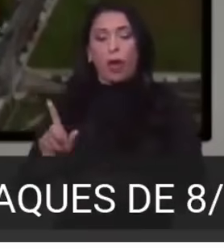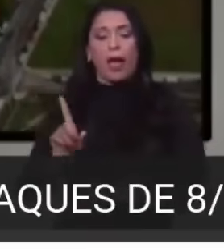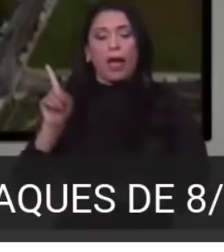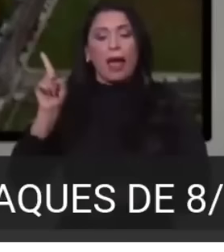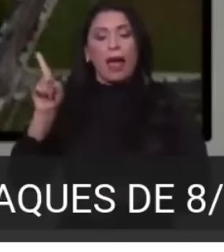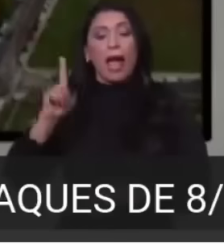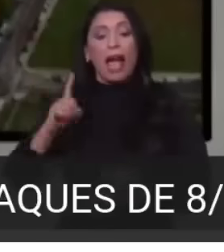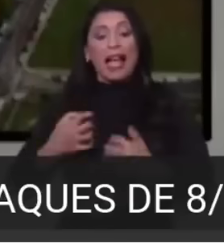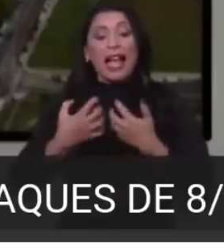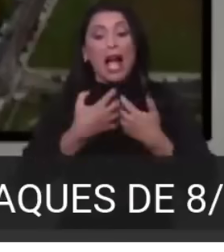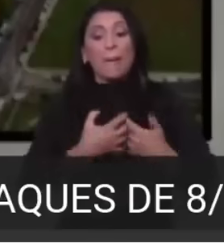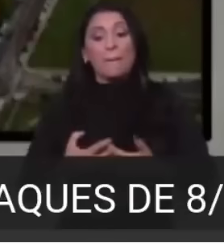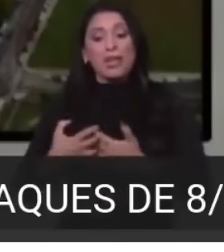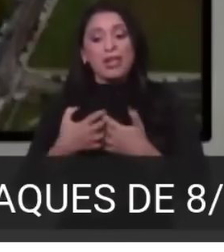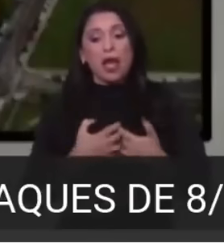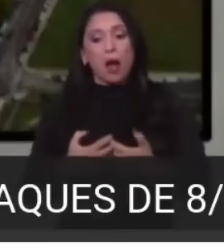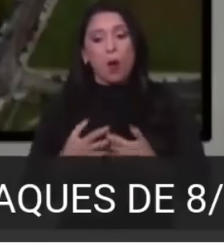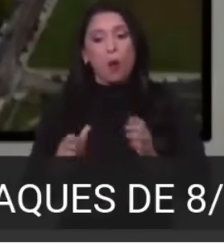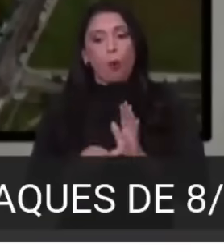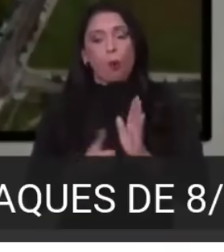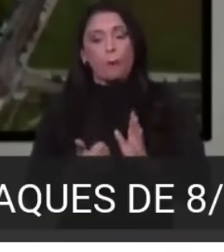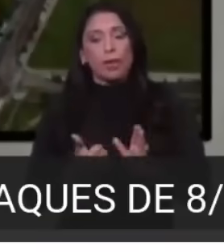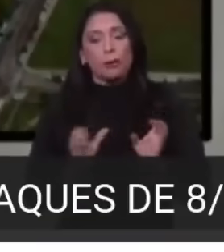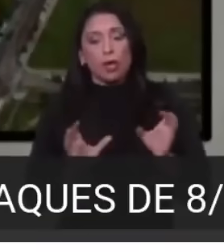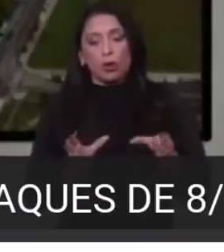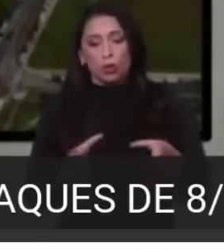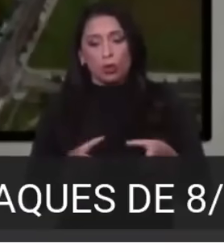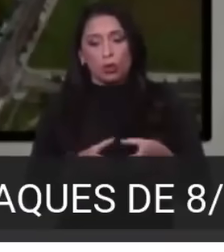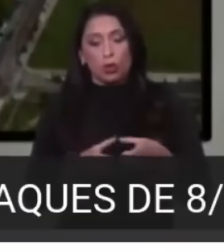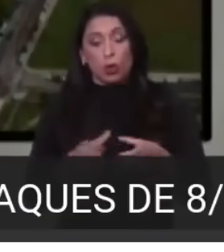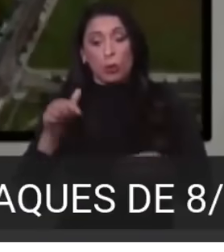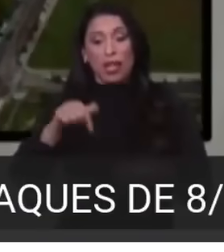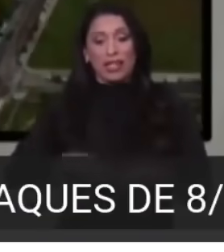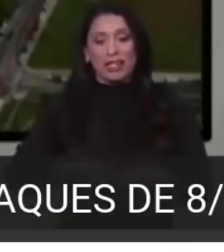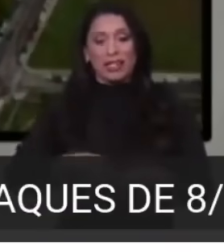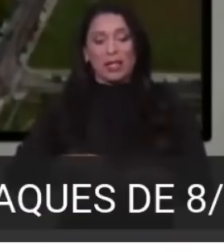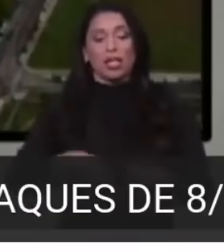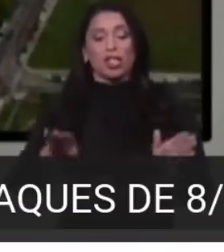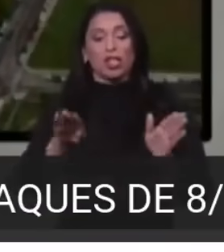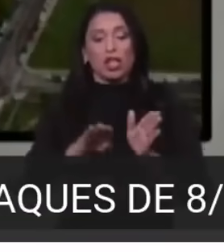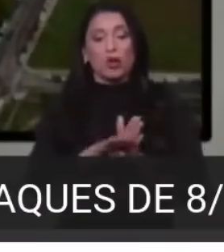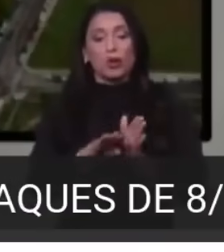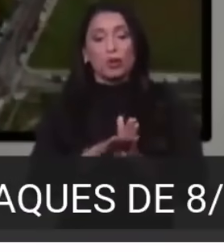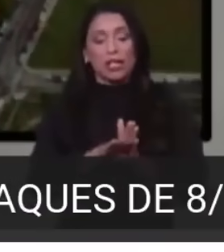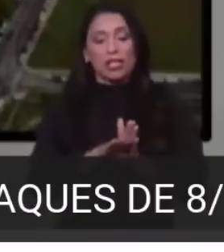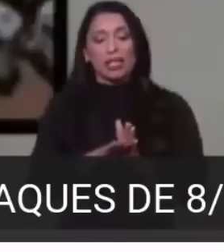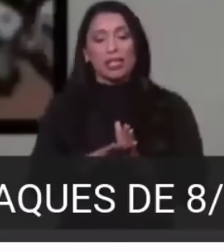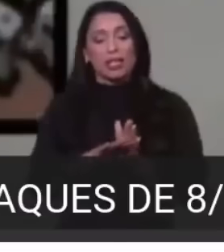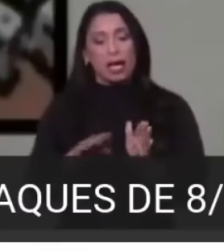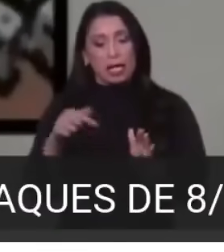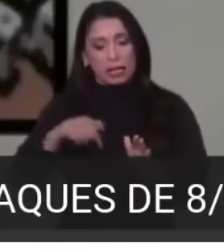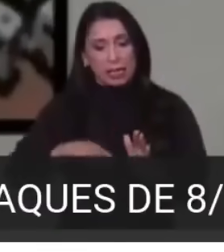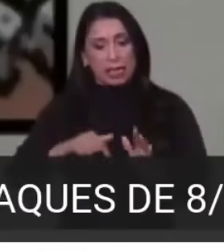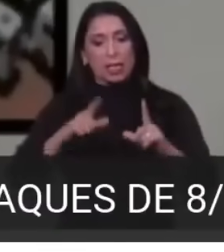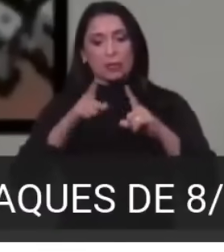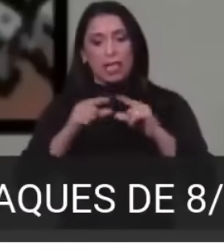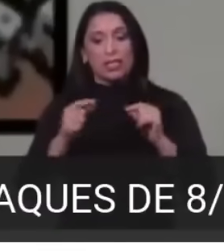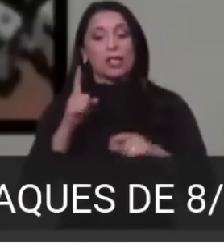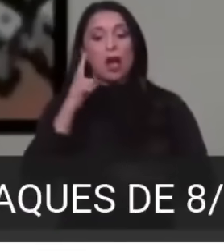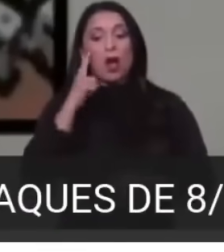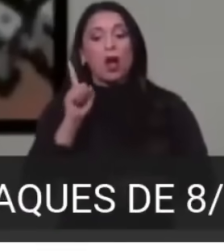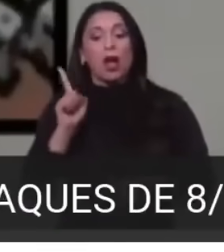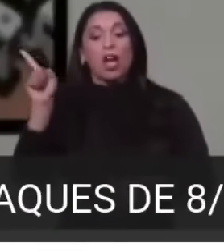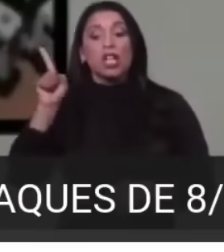participação de caminhoneiros o primeiro Comboio chegou aqui em Brasília dia 6 é do 11 com veículos alocados